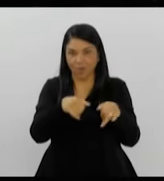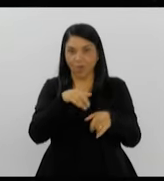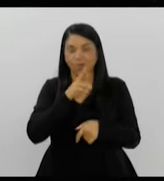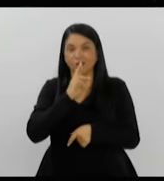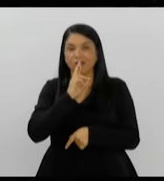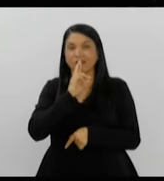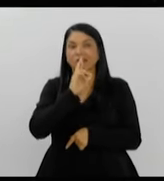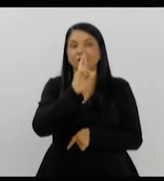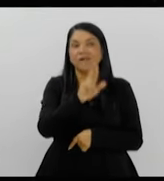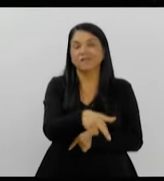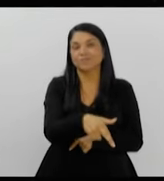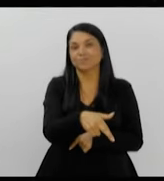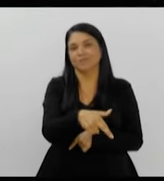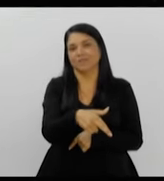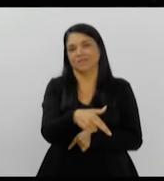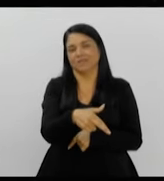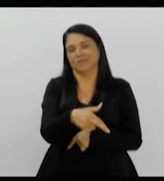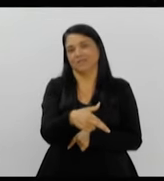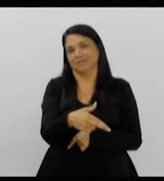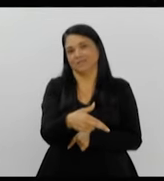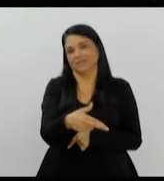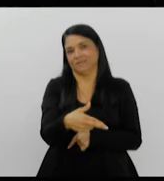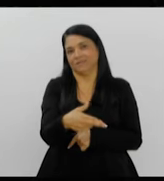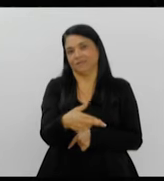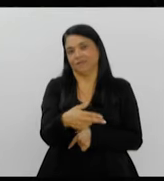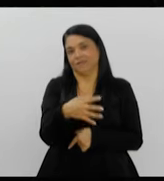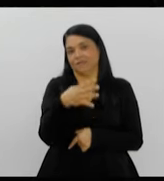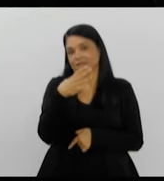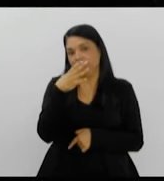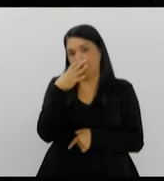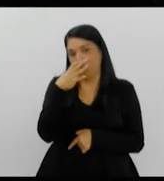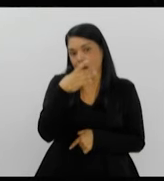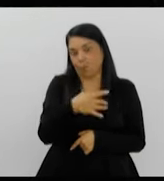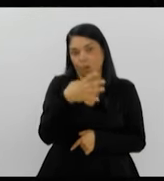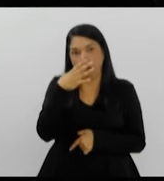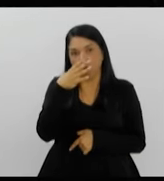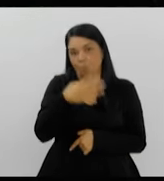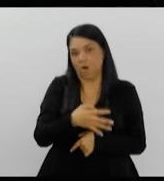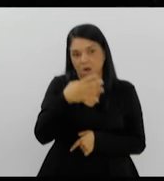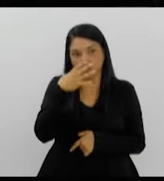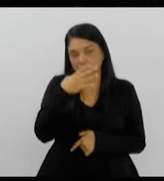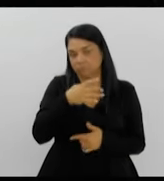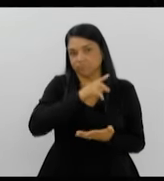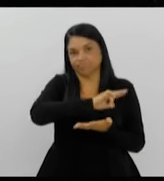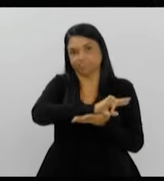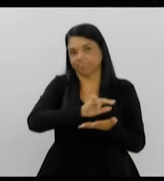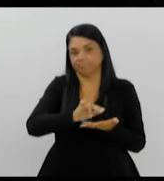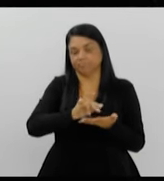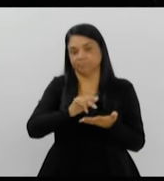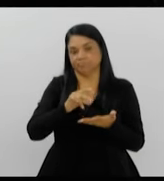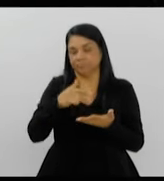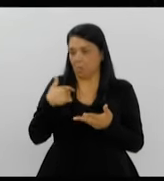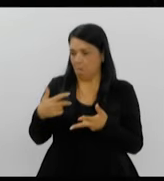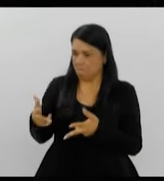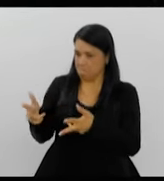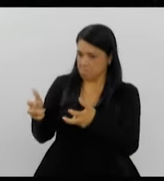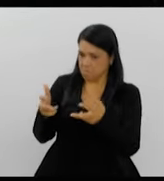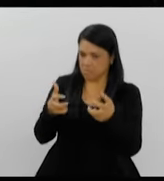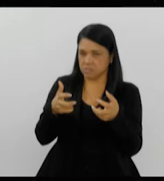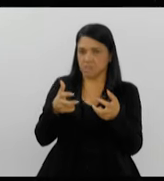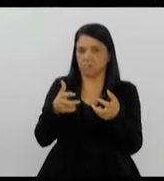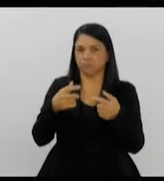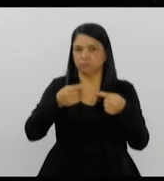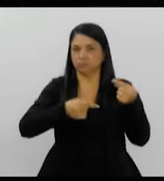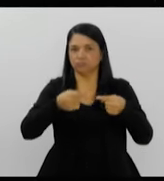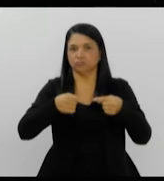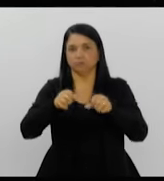responder esse arsenal de acusações vãs que eu vejo aqui no plenário